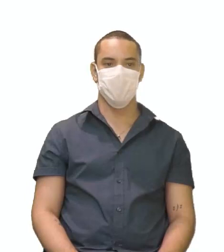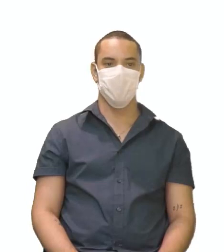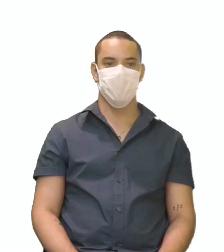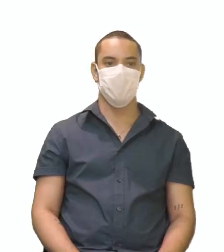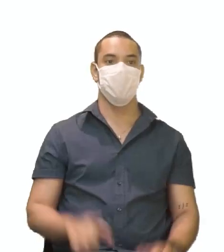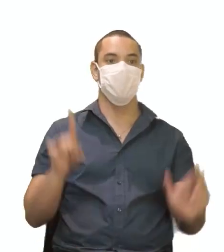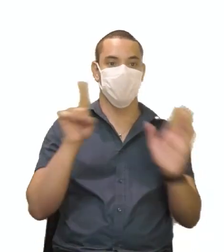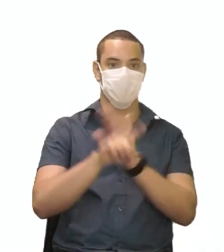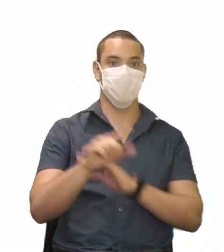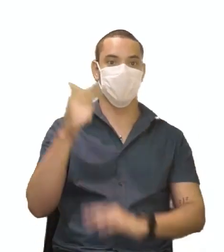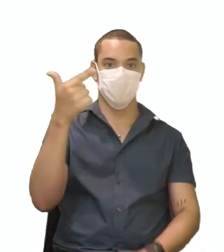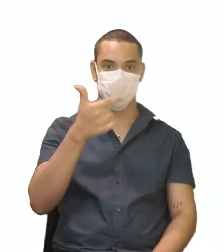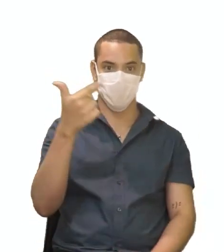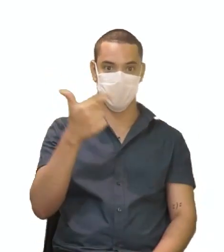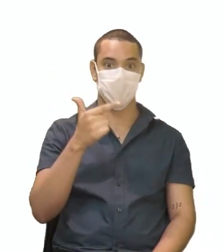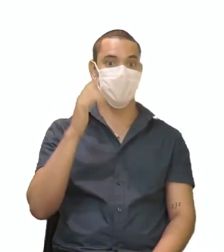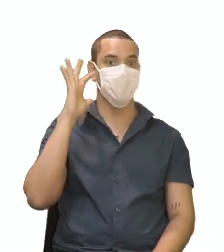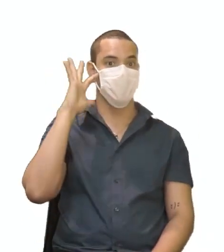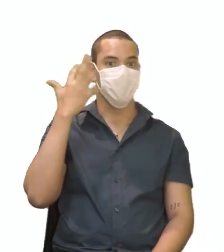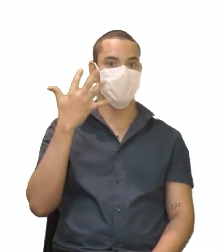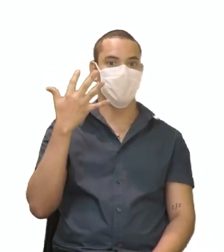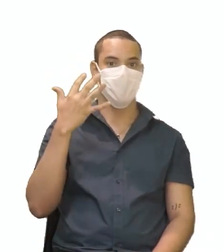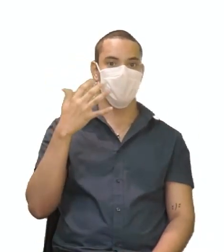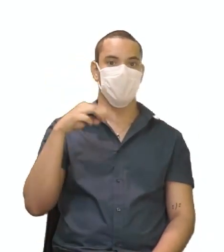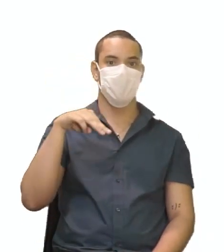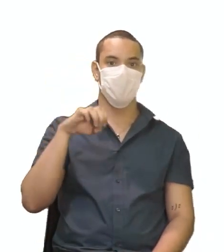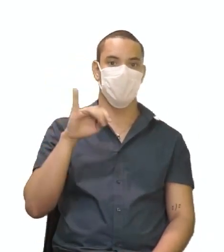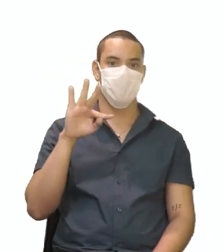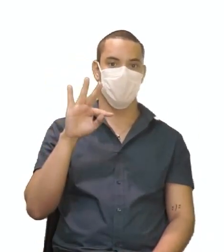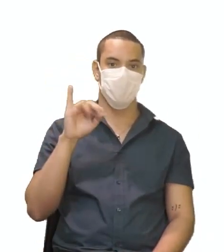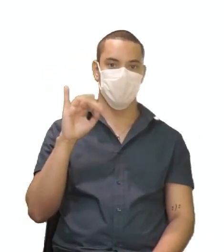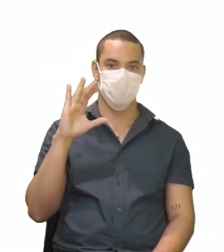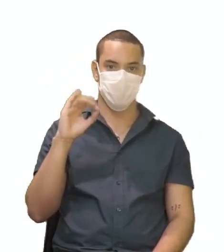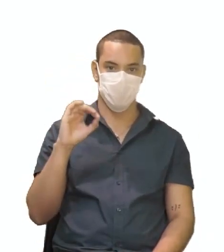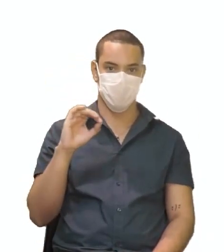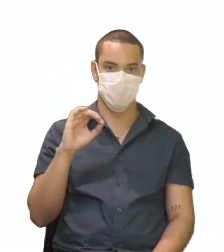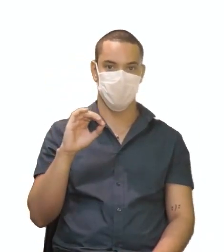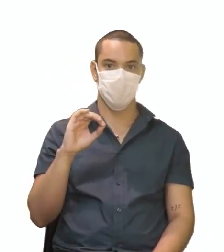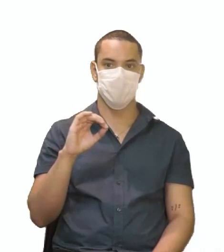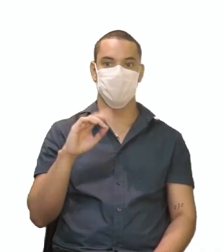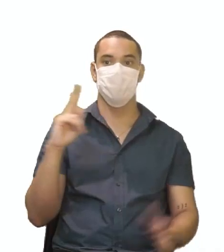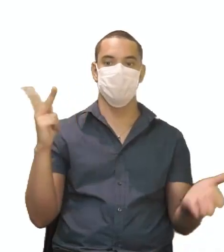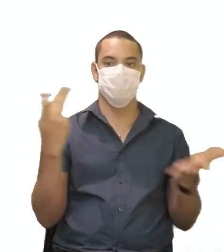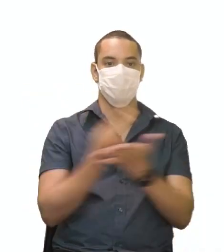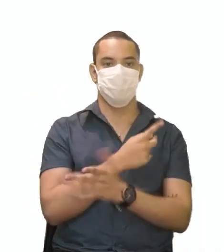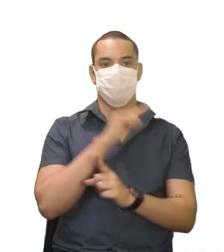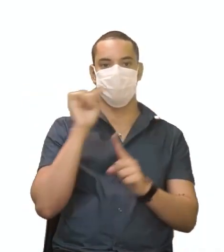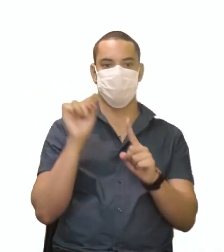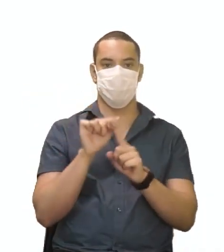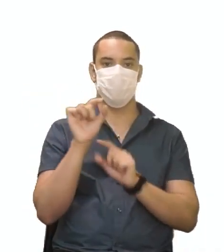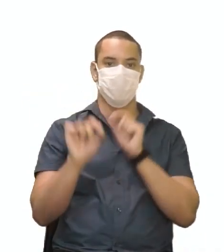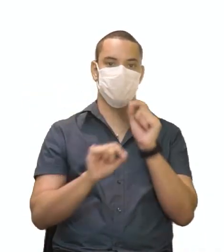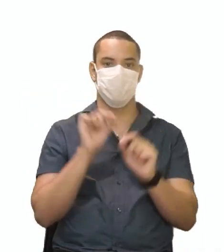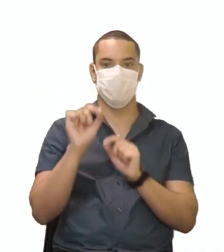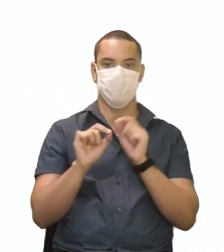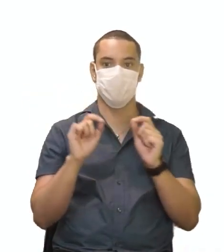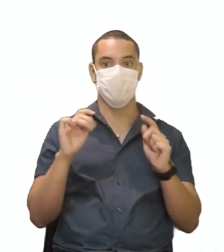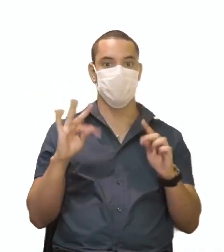Seguinte. Questão 2. O evento mitótico tem como finalidade realizar a produção de